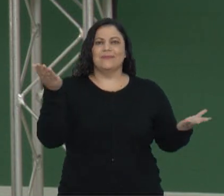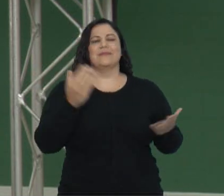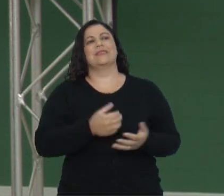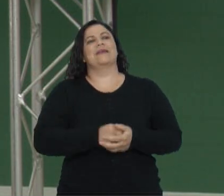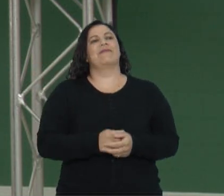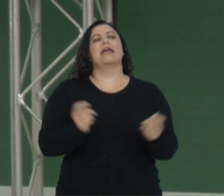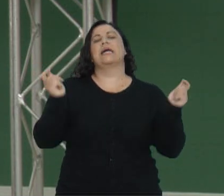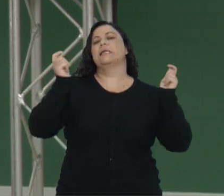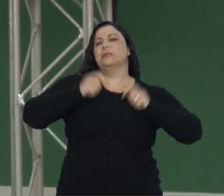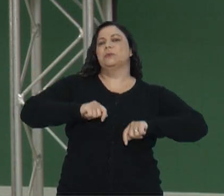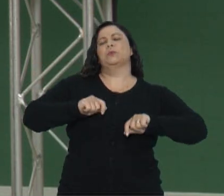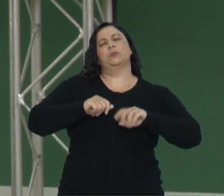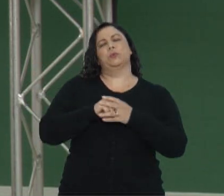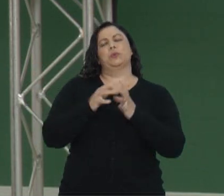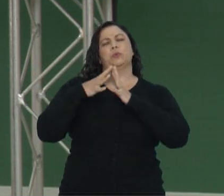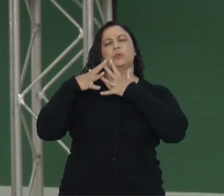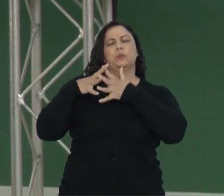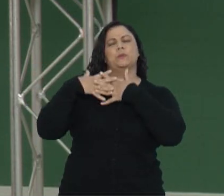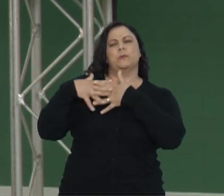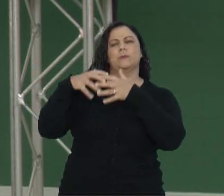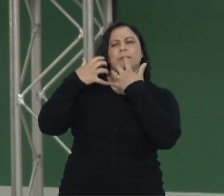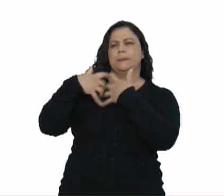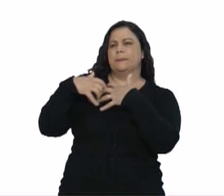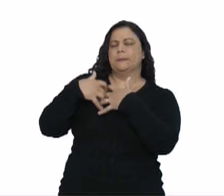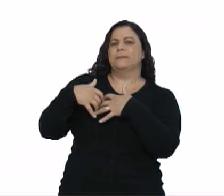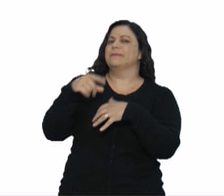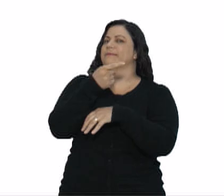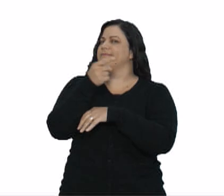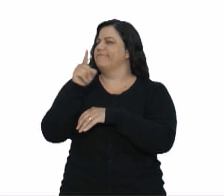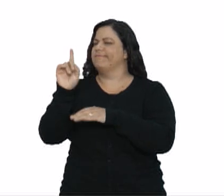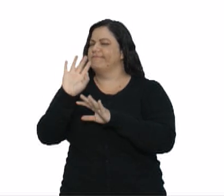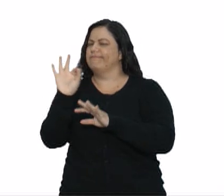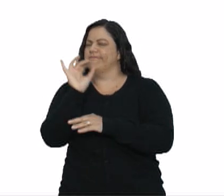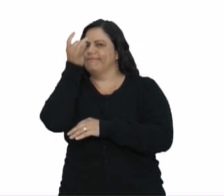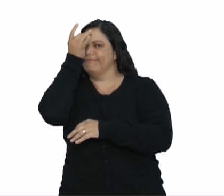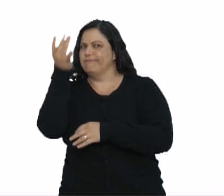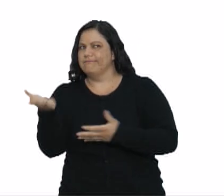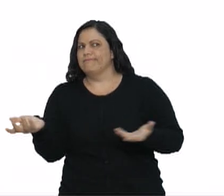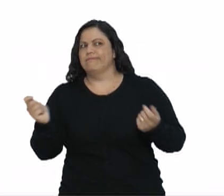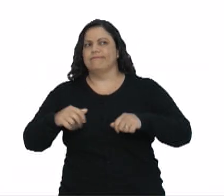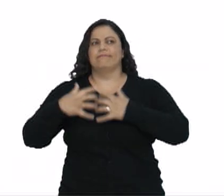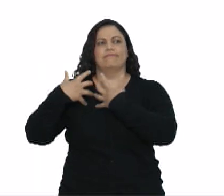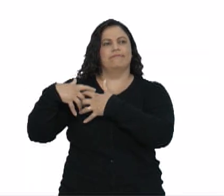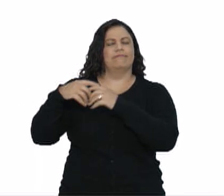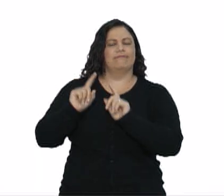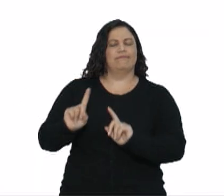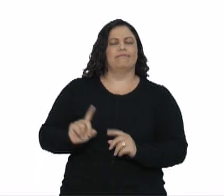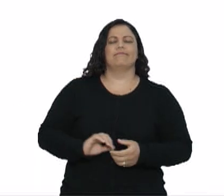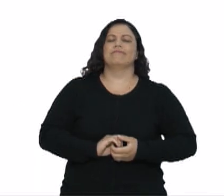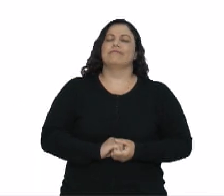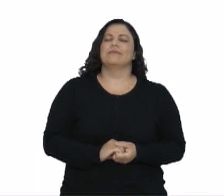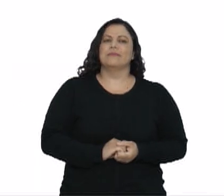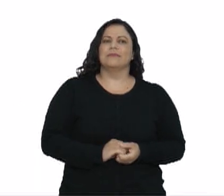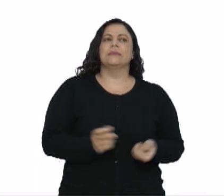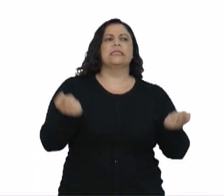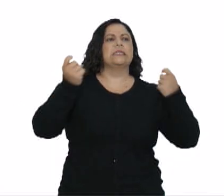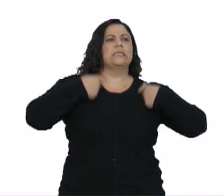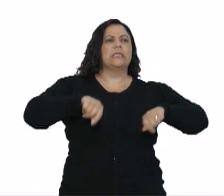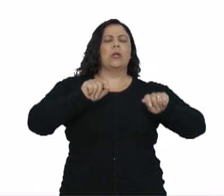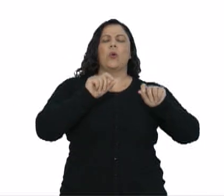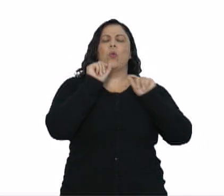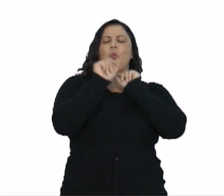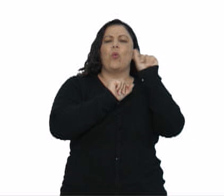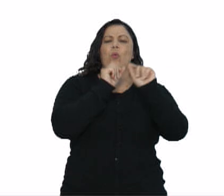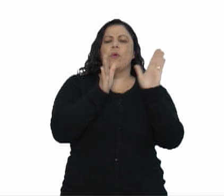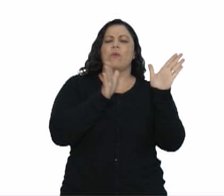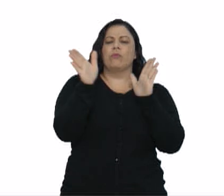mais complexas, né? O Barroco Nacional viveu seu auge quase 100 anos depois do Barroco Europeu, suas características mesclam-se